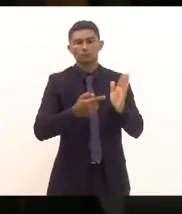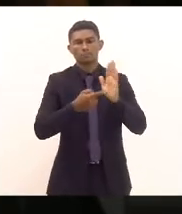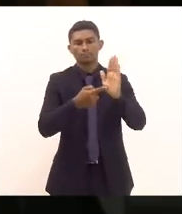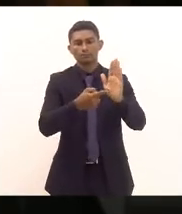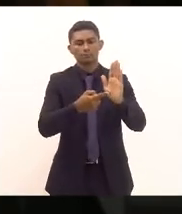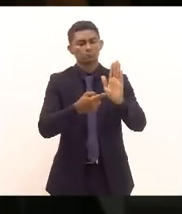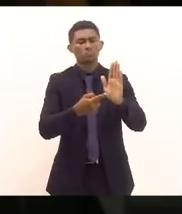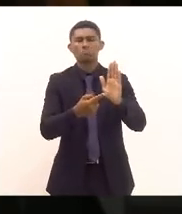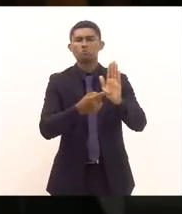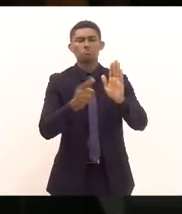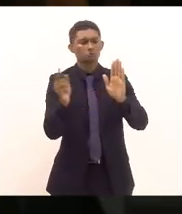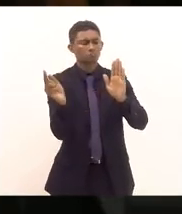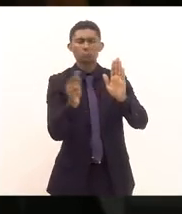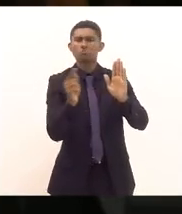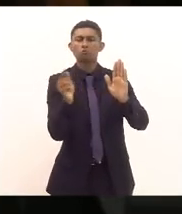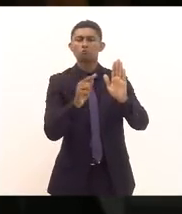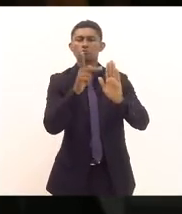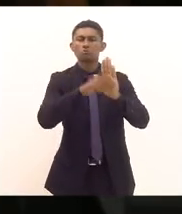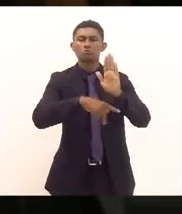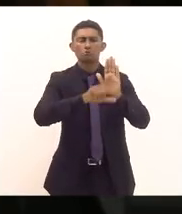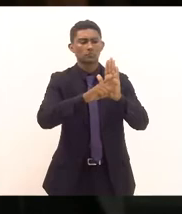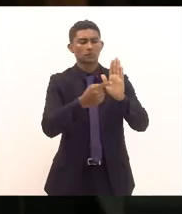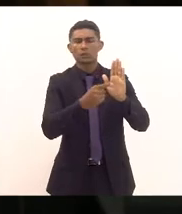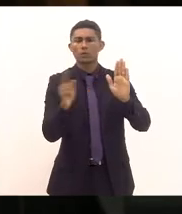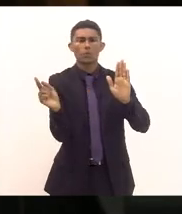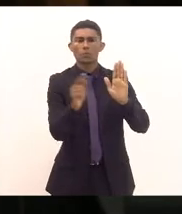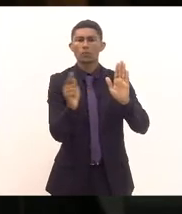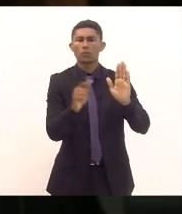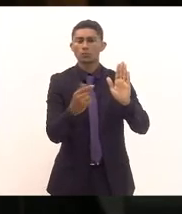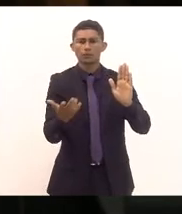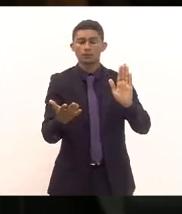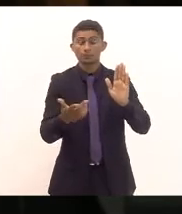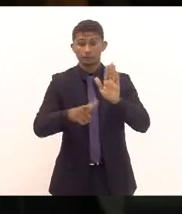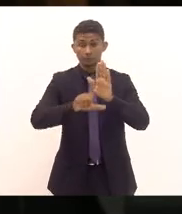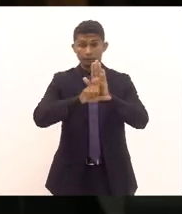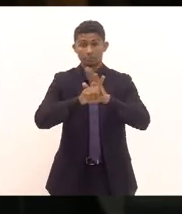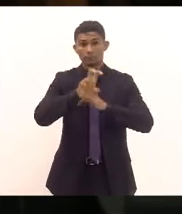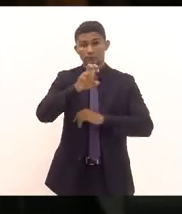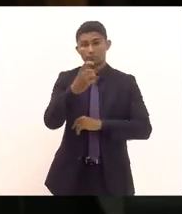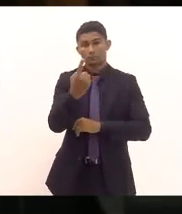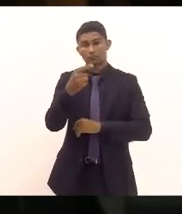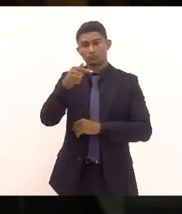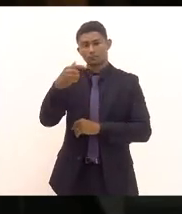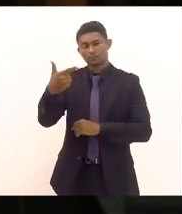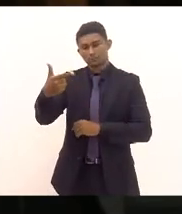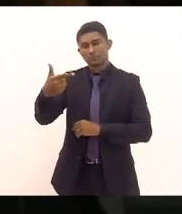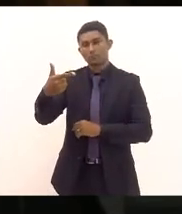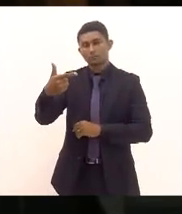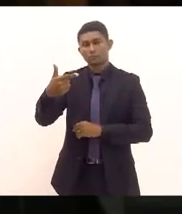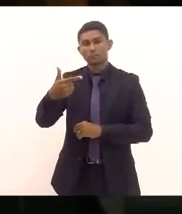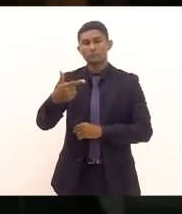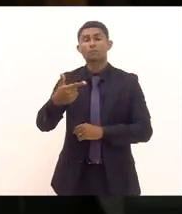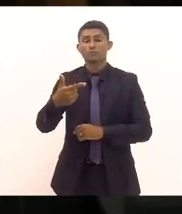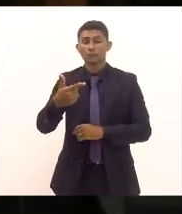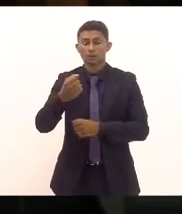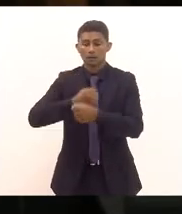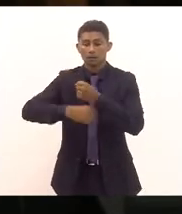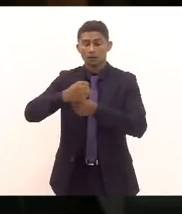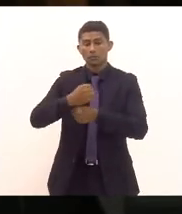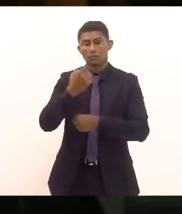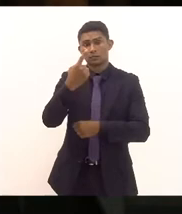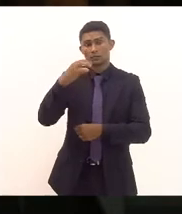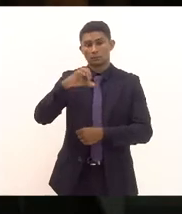e o quê que diz esse projeto de lei ele Altera a lei 5.172 de 66